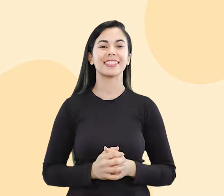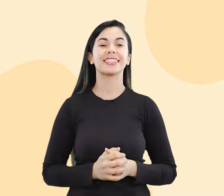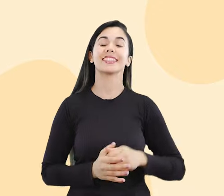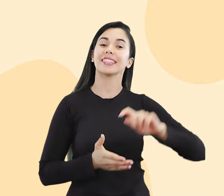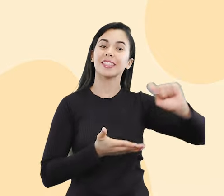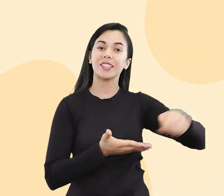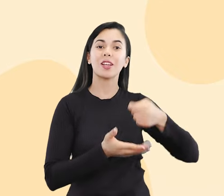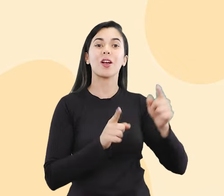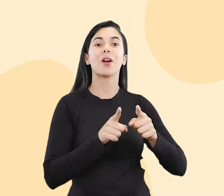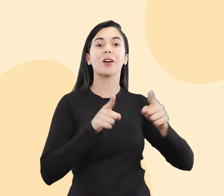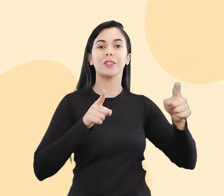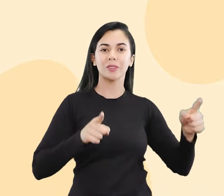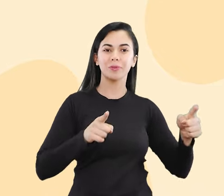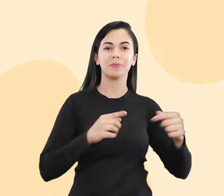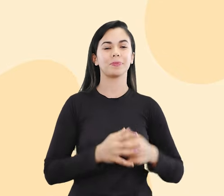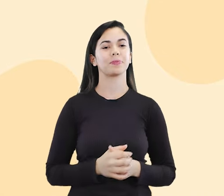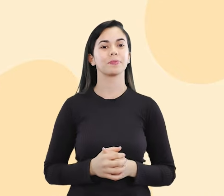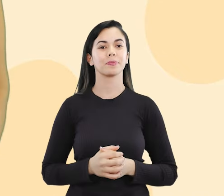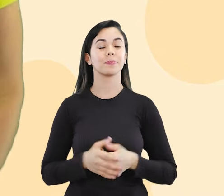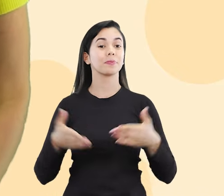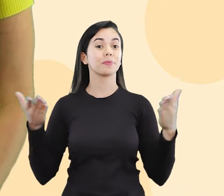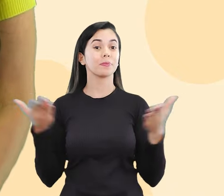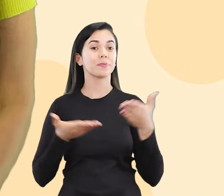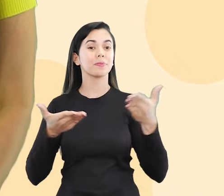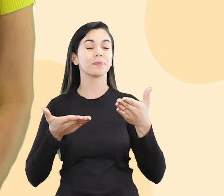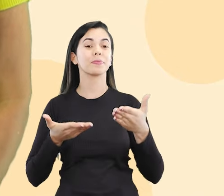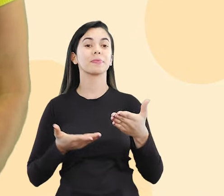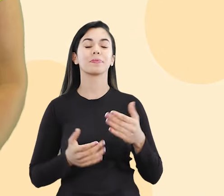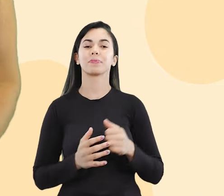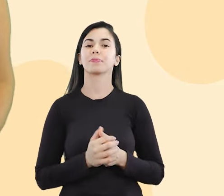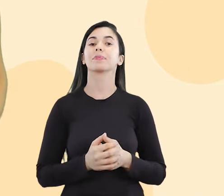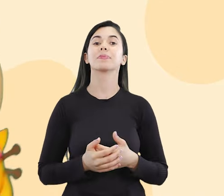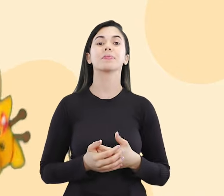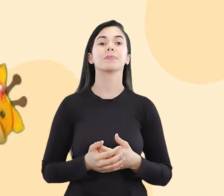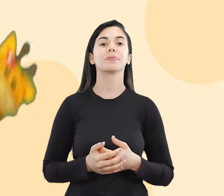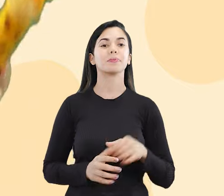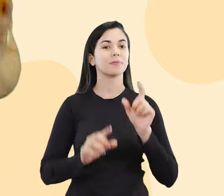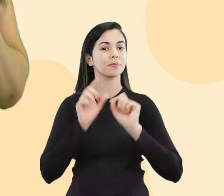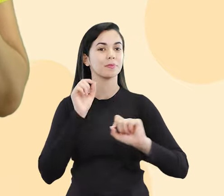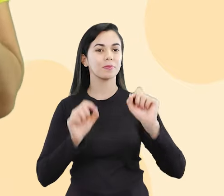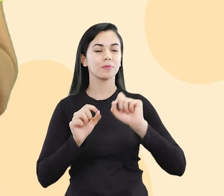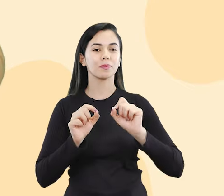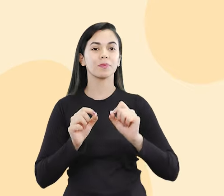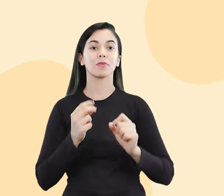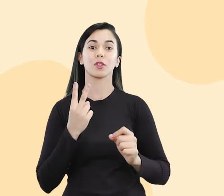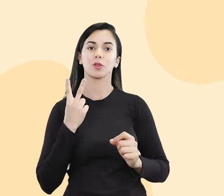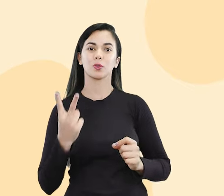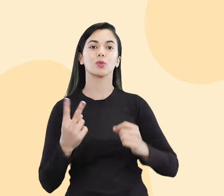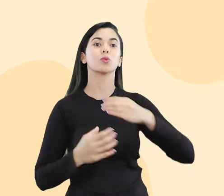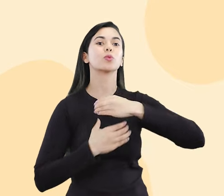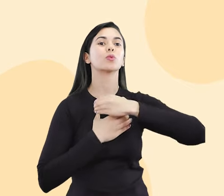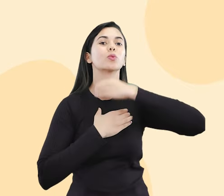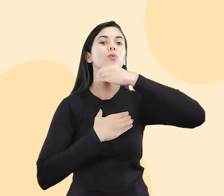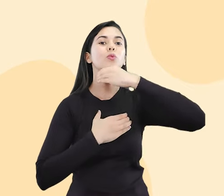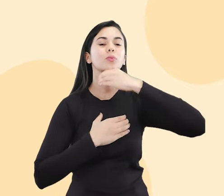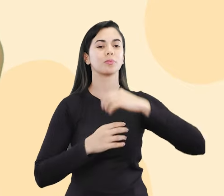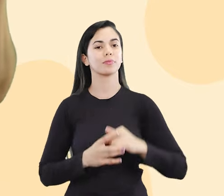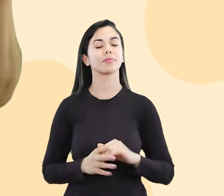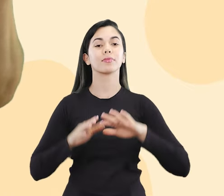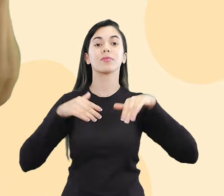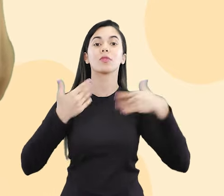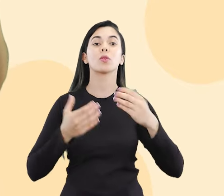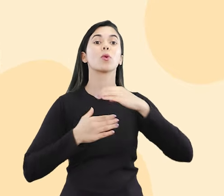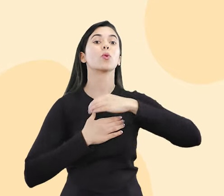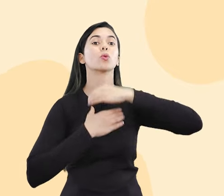a colher grande. E agora eu trouxe aqui duas girafas. Qual